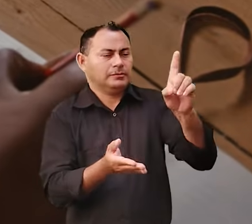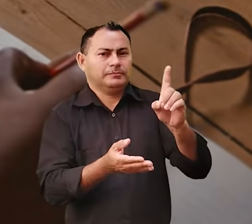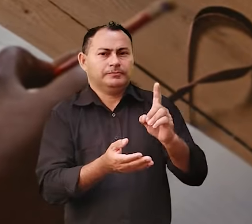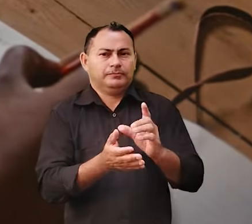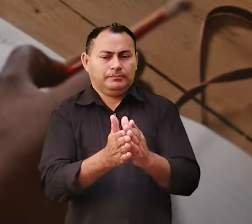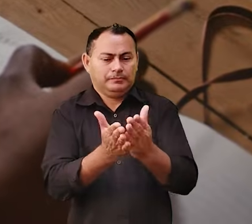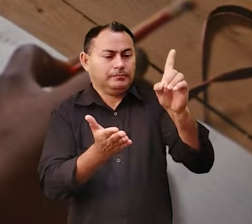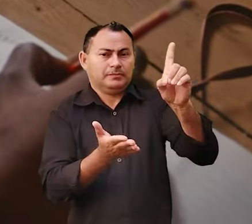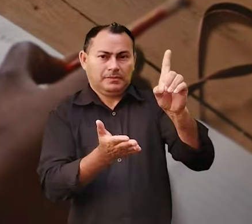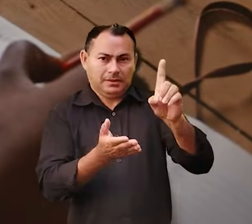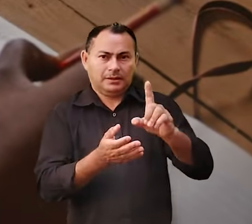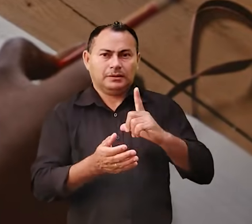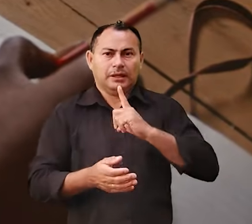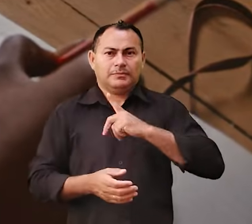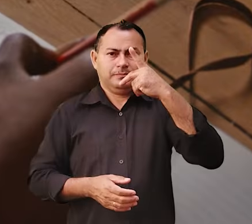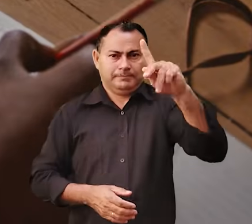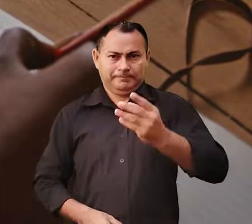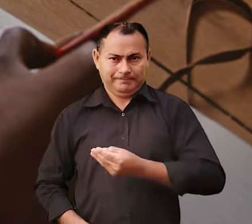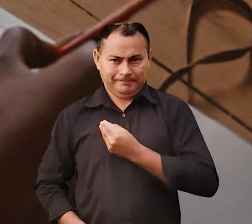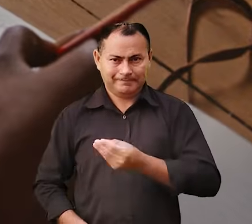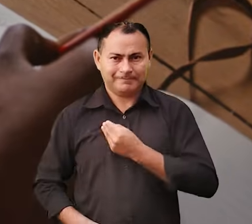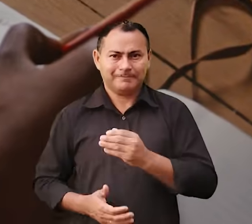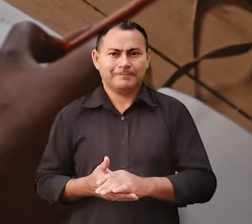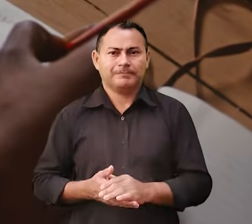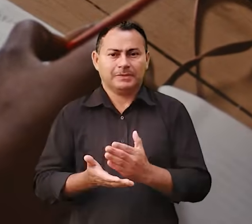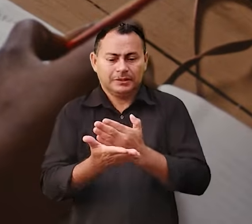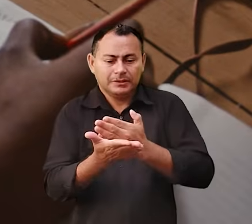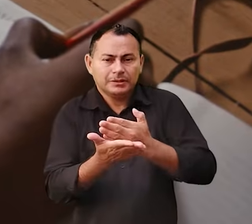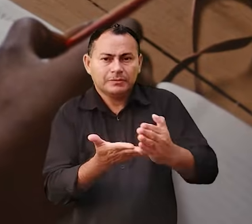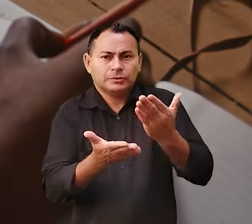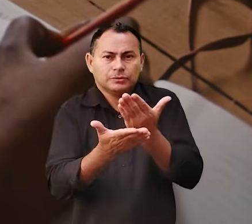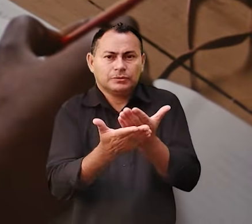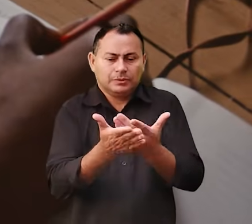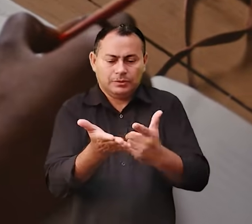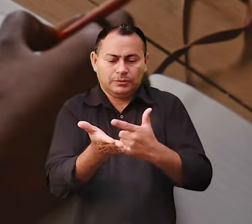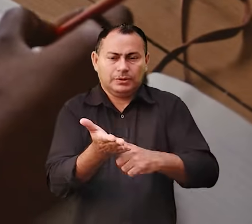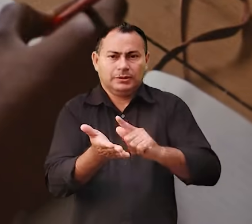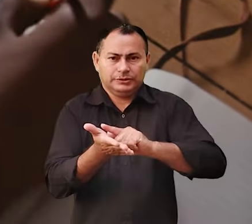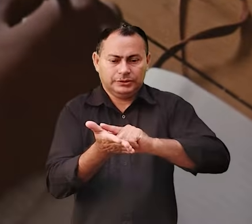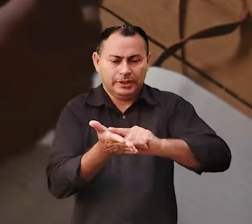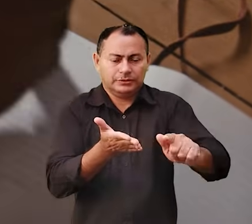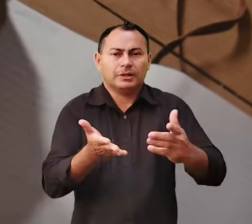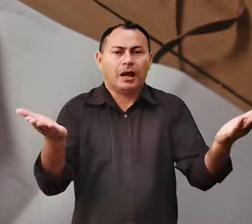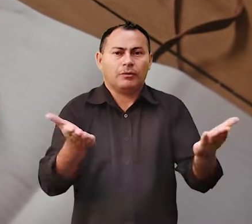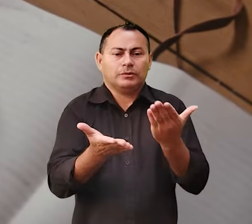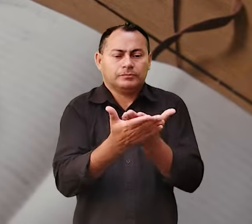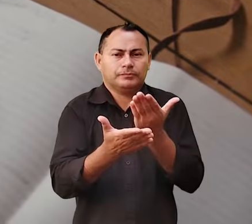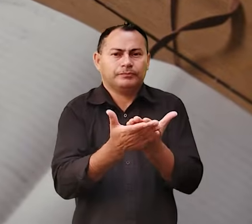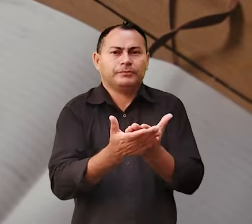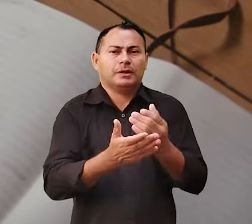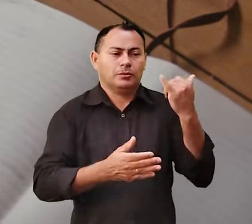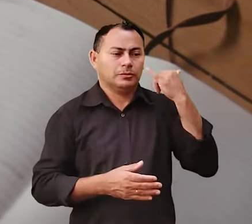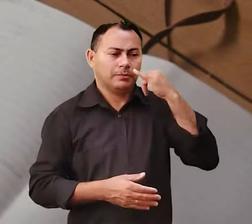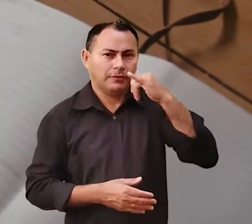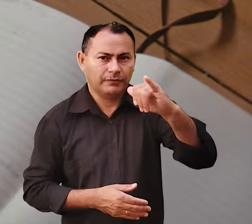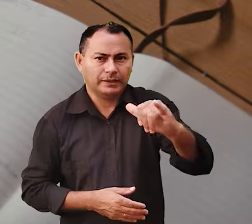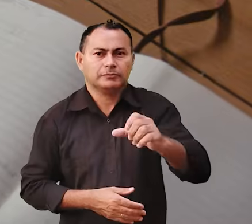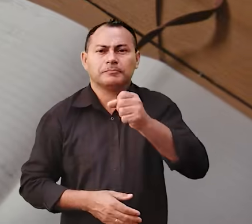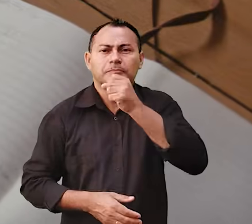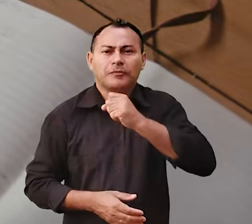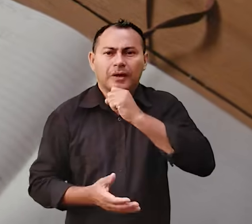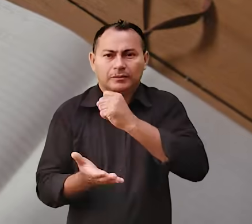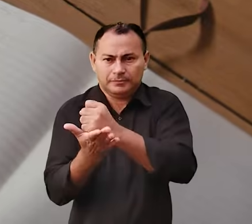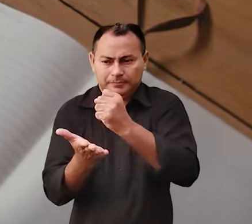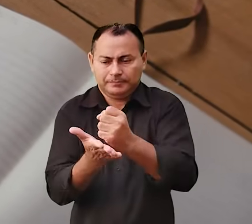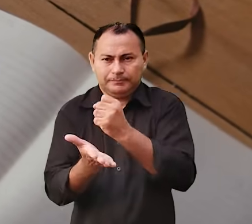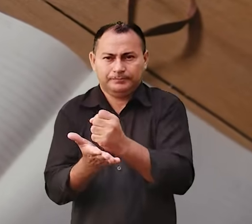de Deus, a Bíblia Sagrada, tem para a sua vida. Iniciamos o estudo do livro de Gênesis e agora já estamos estudando os profetas